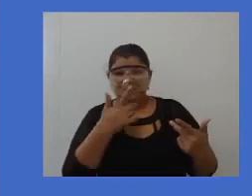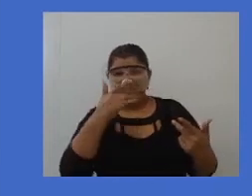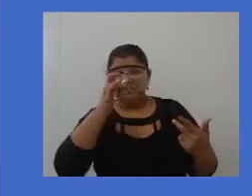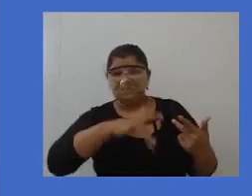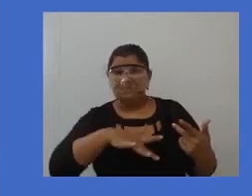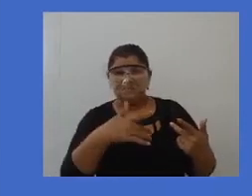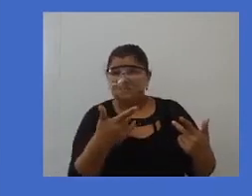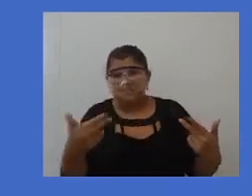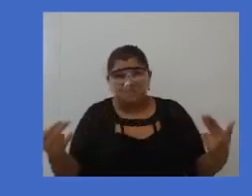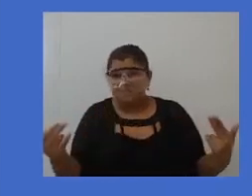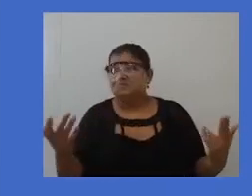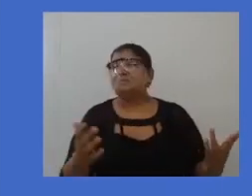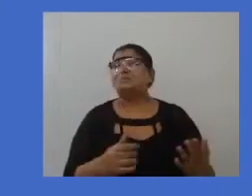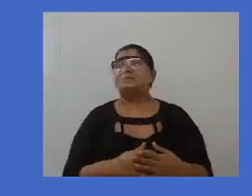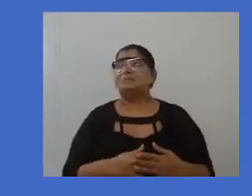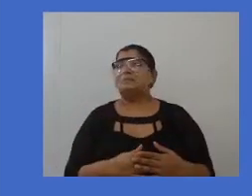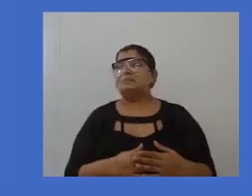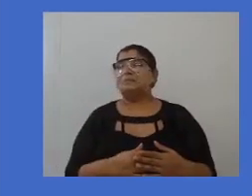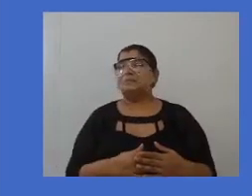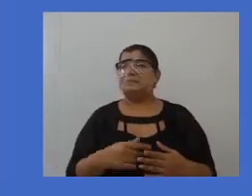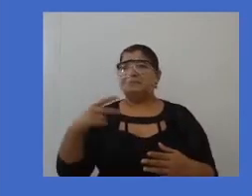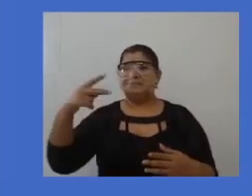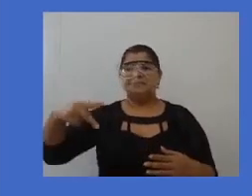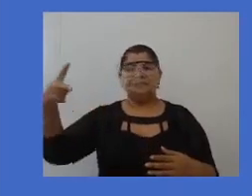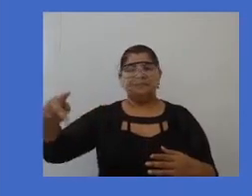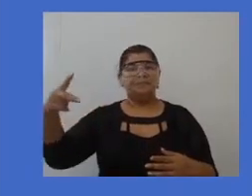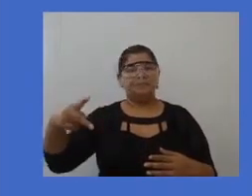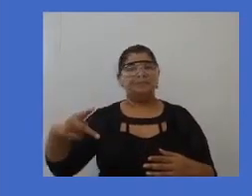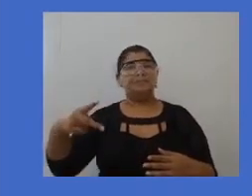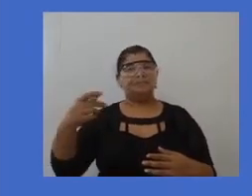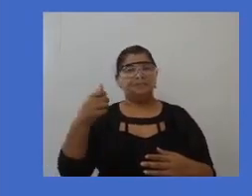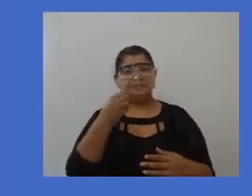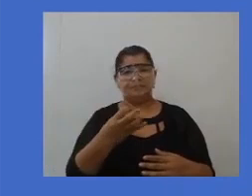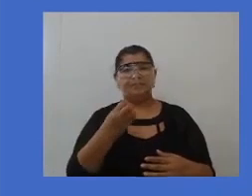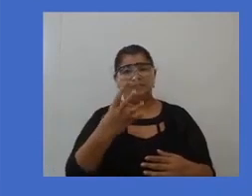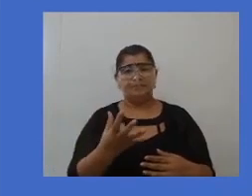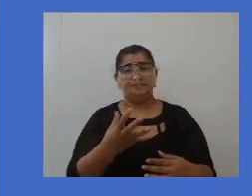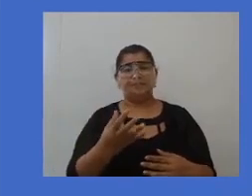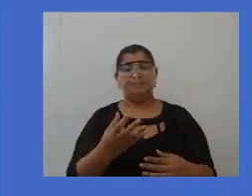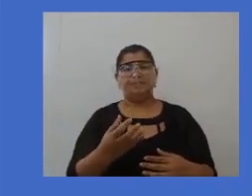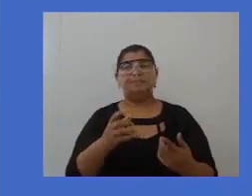na prática? Muito bem. É a avaliação,